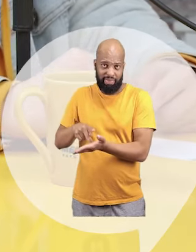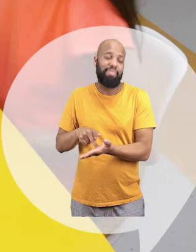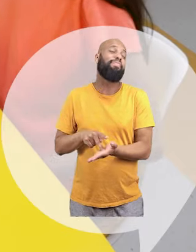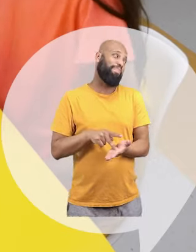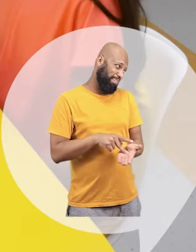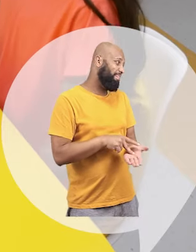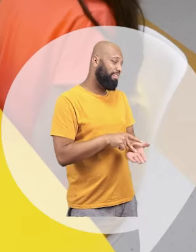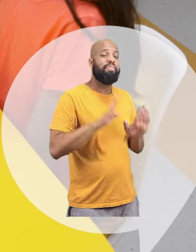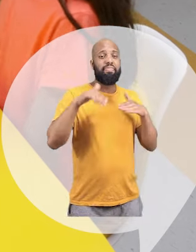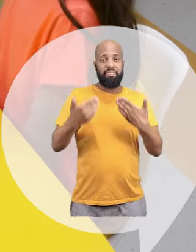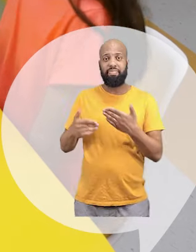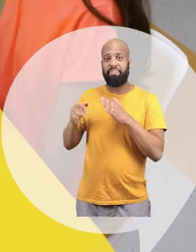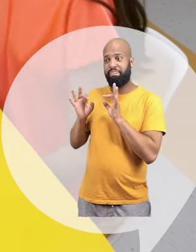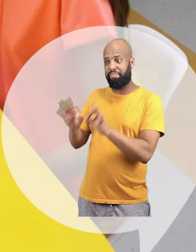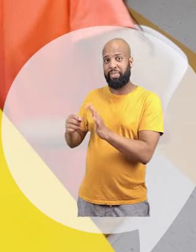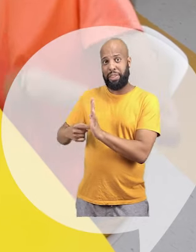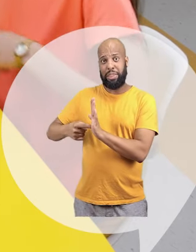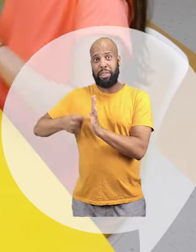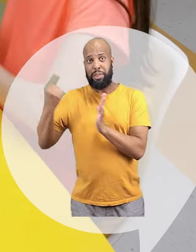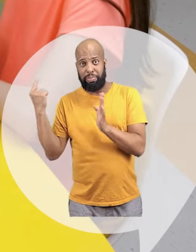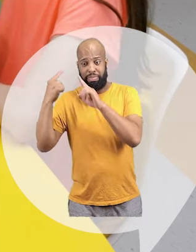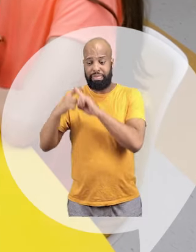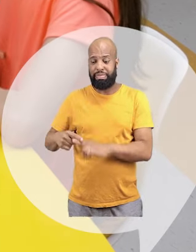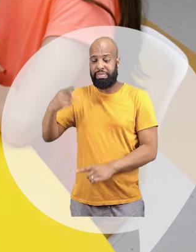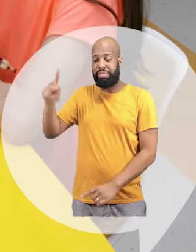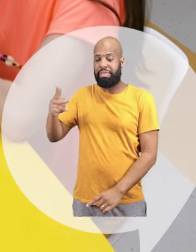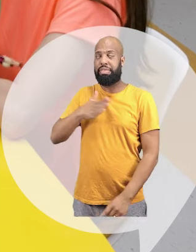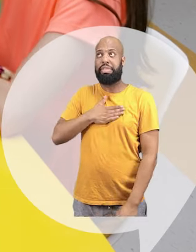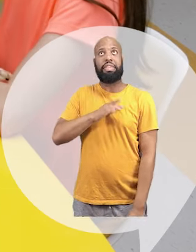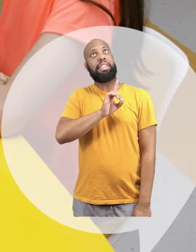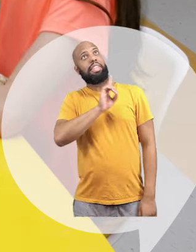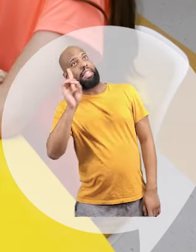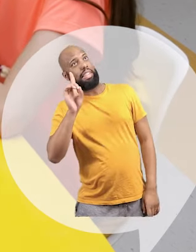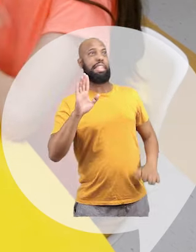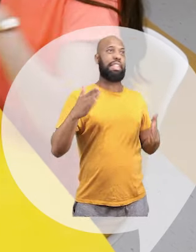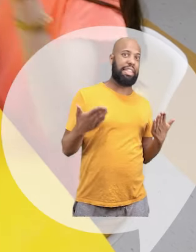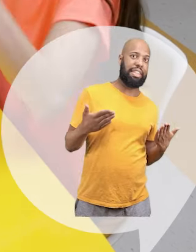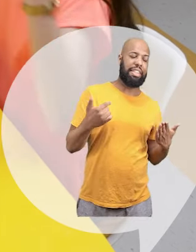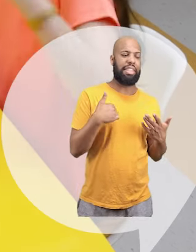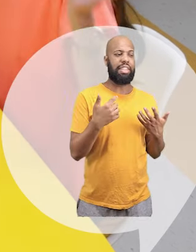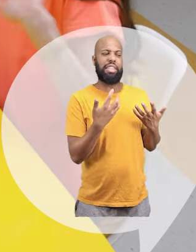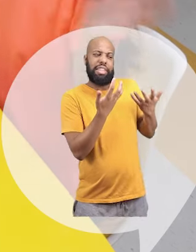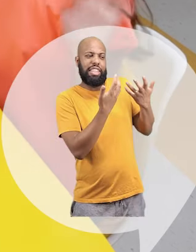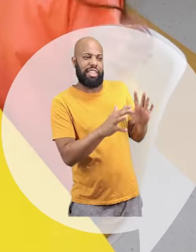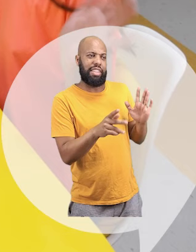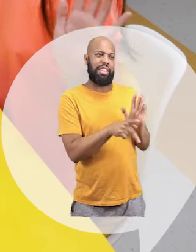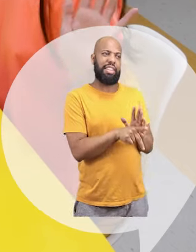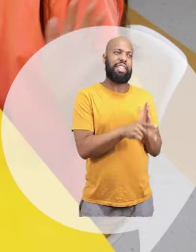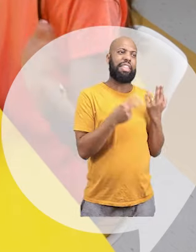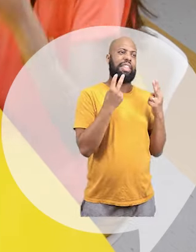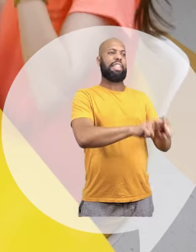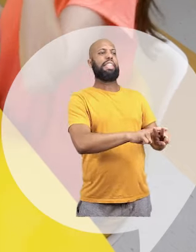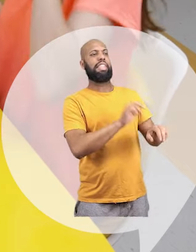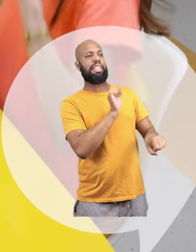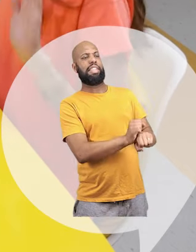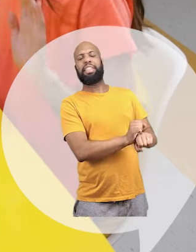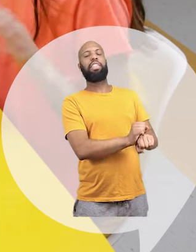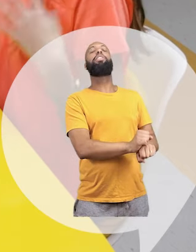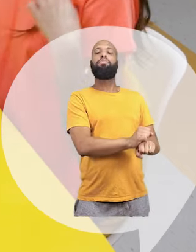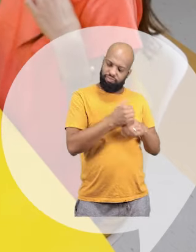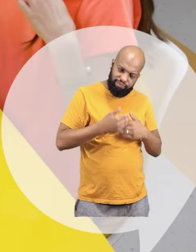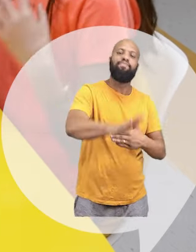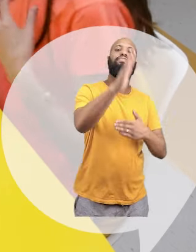legal né e assim meu primeiro podcast e nada disso dormir de reta aqui gente